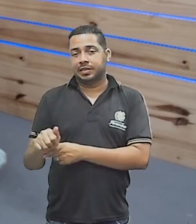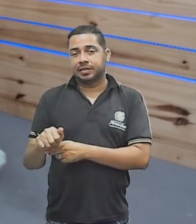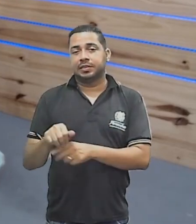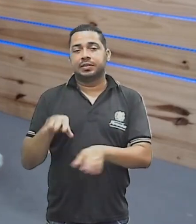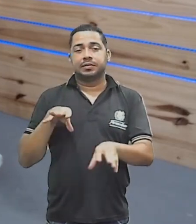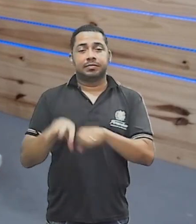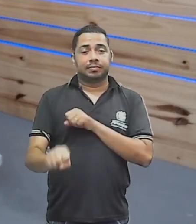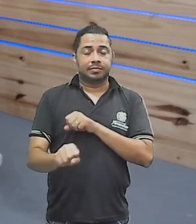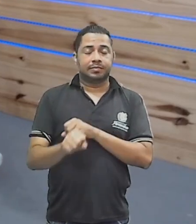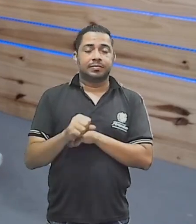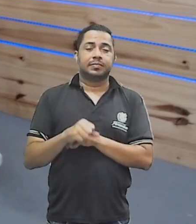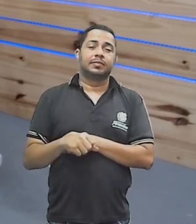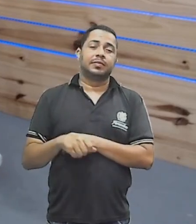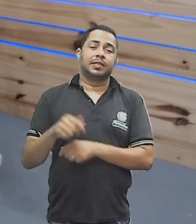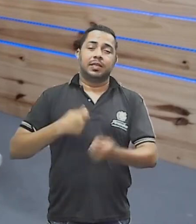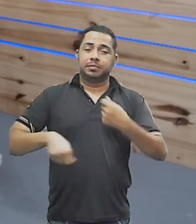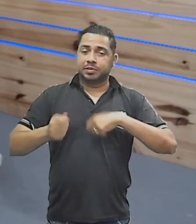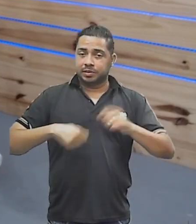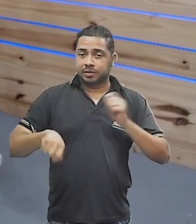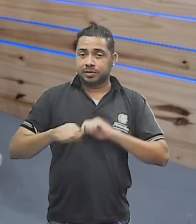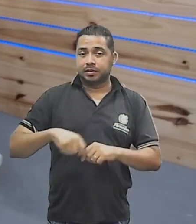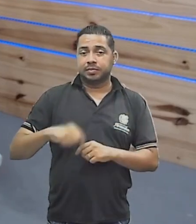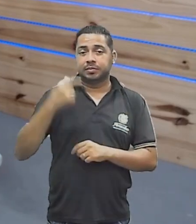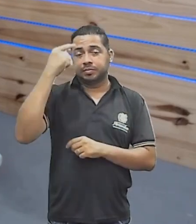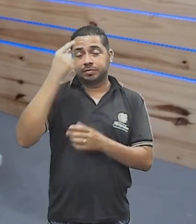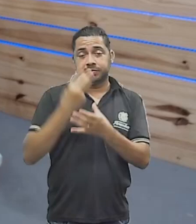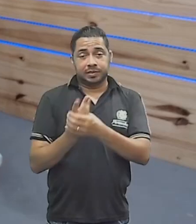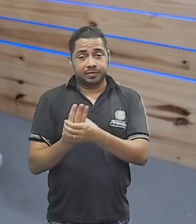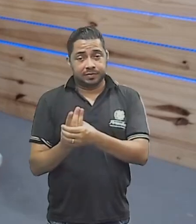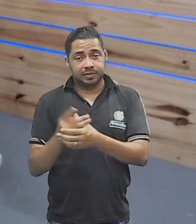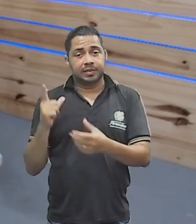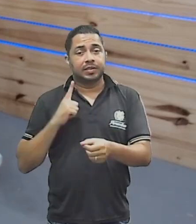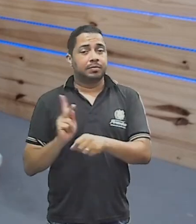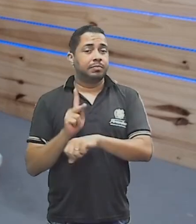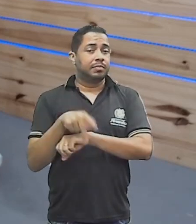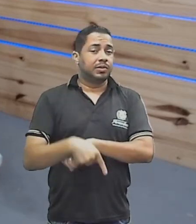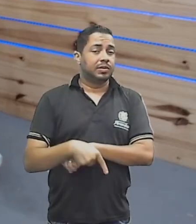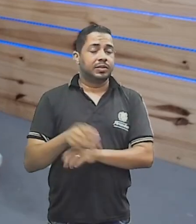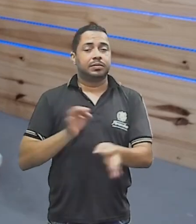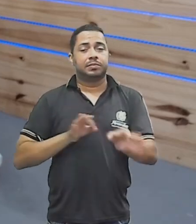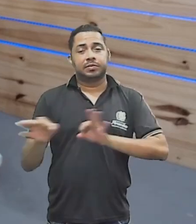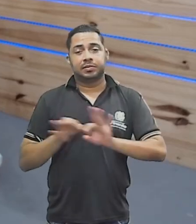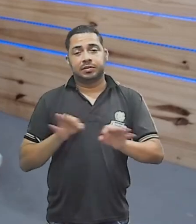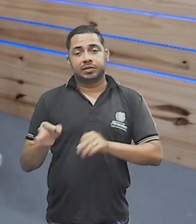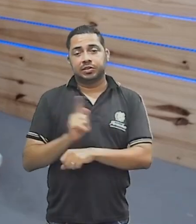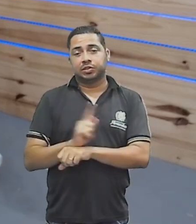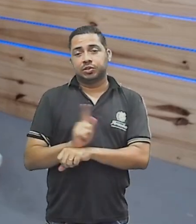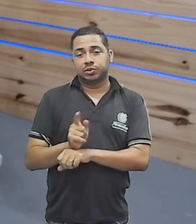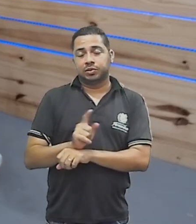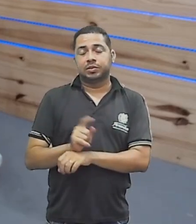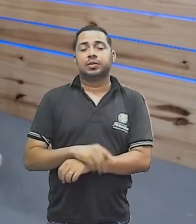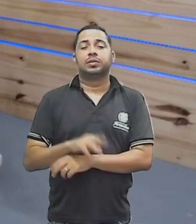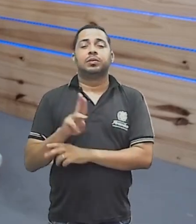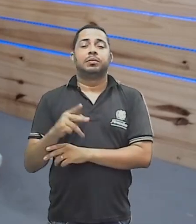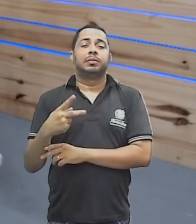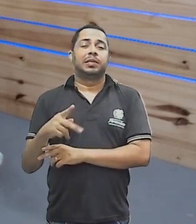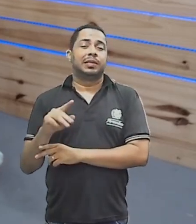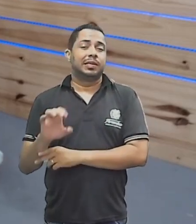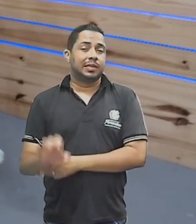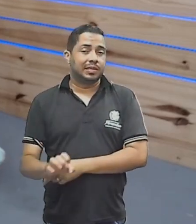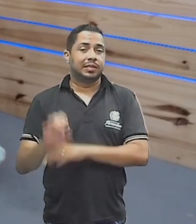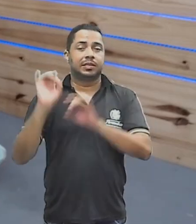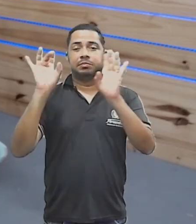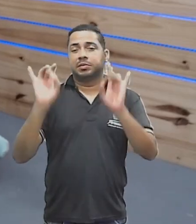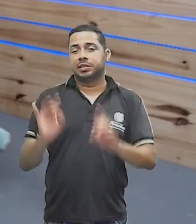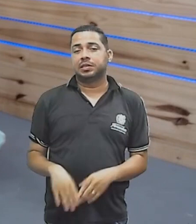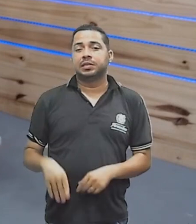administração pela UFPE, né? Ela tem pós-graduação em planejamento e gestão organizacional pela UPE, é